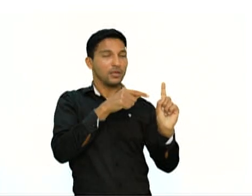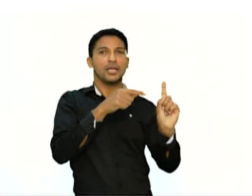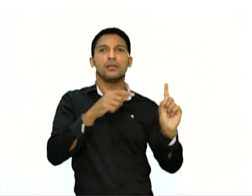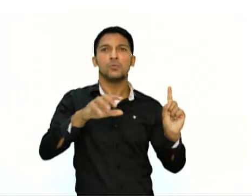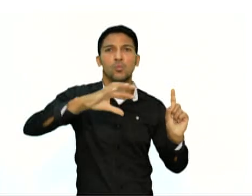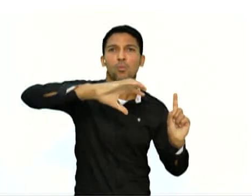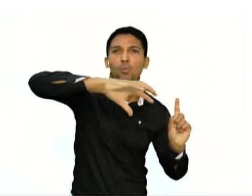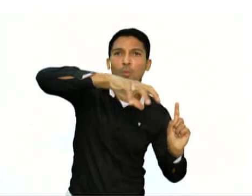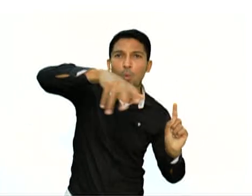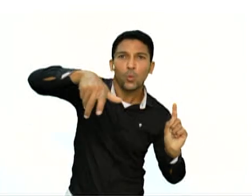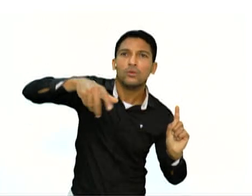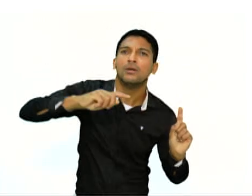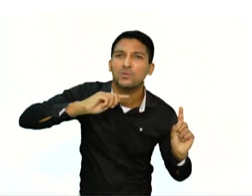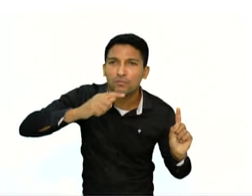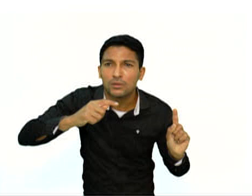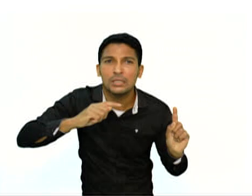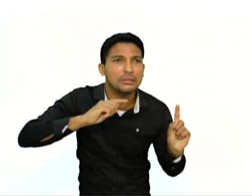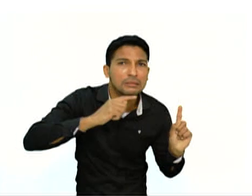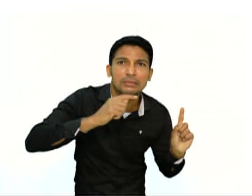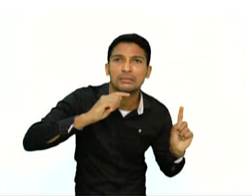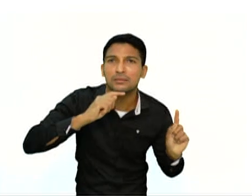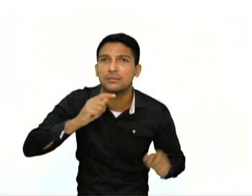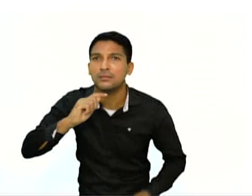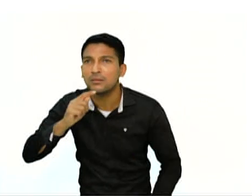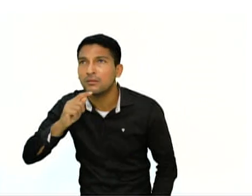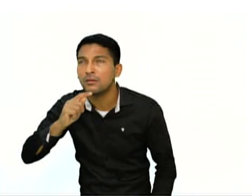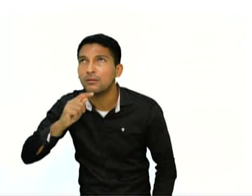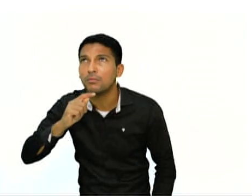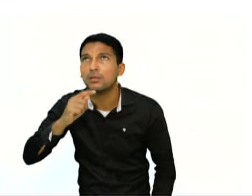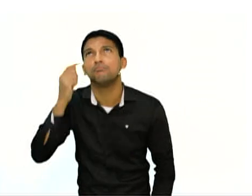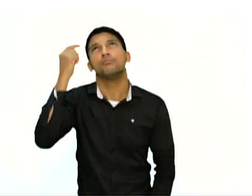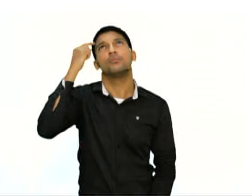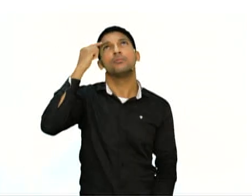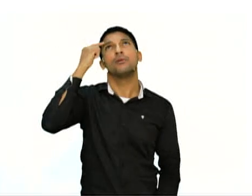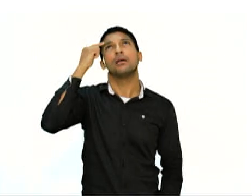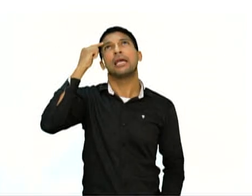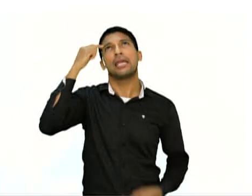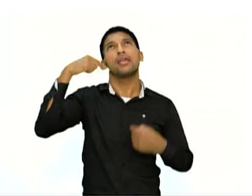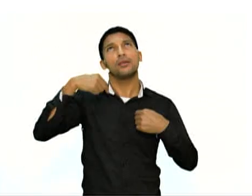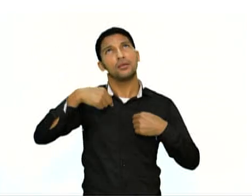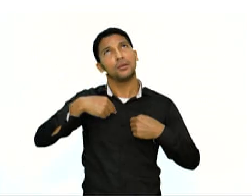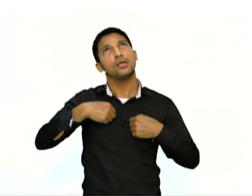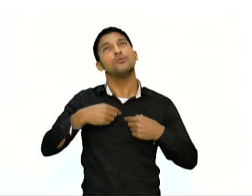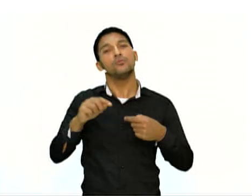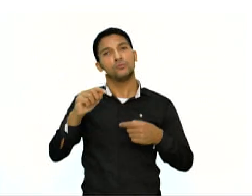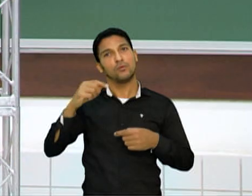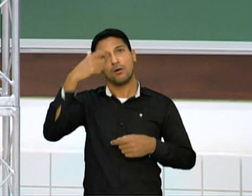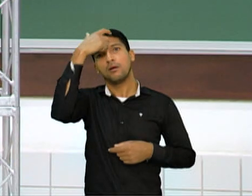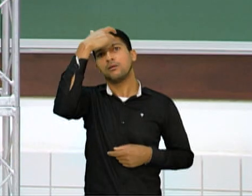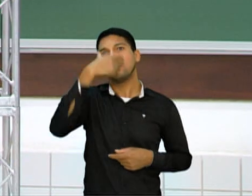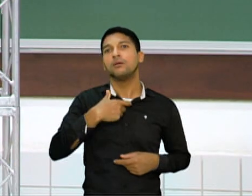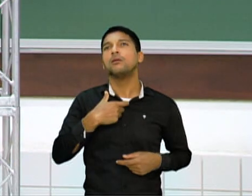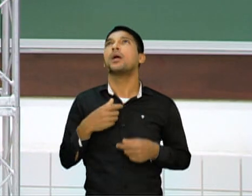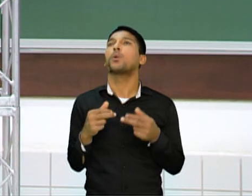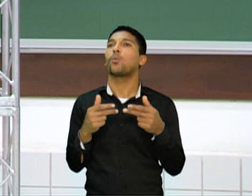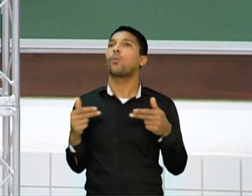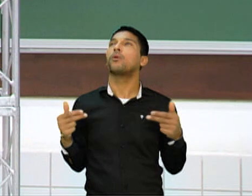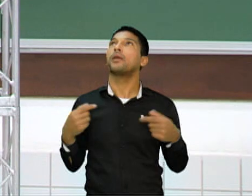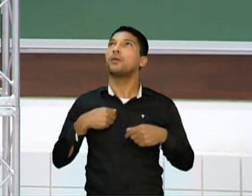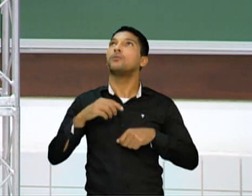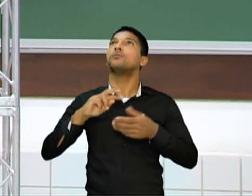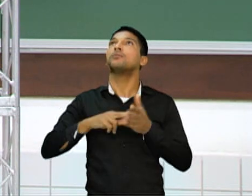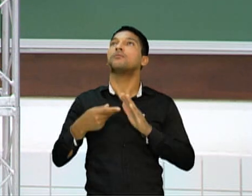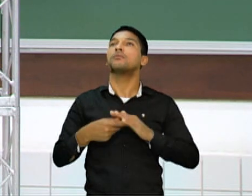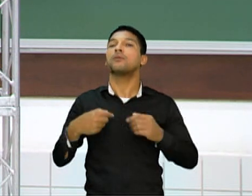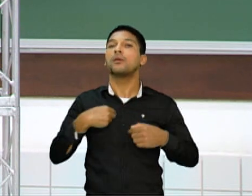a essa constatação de que ele próprio era alguma coisa. Ele próprio estava pensando sobre a